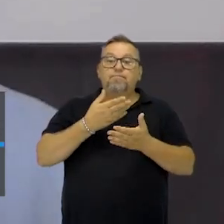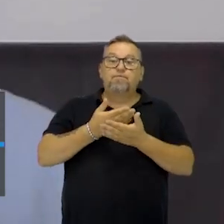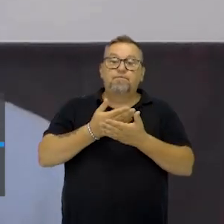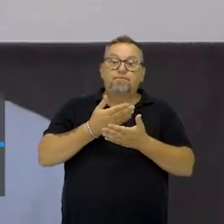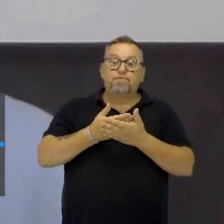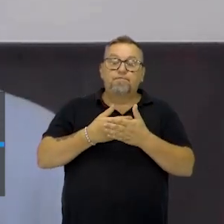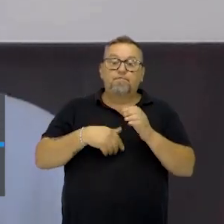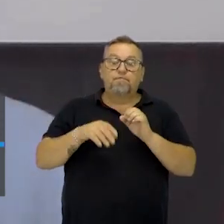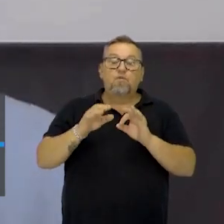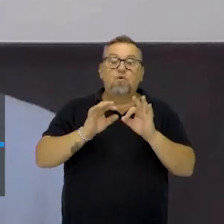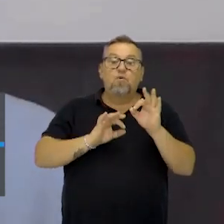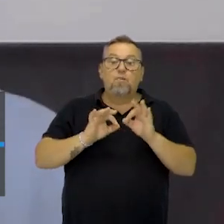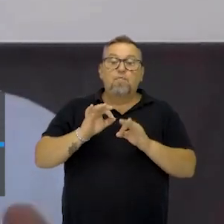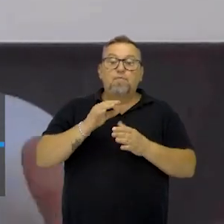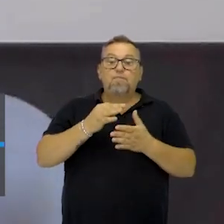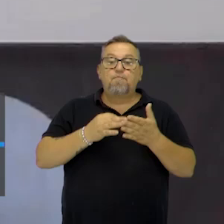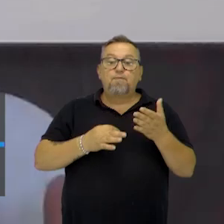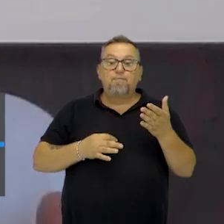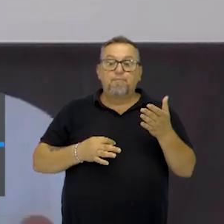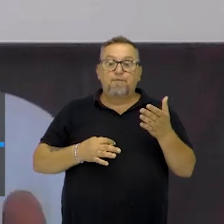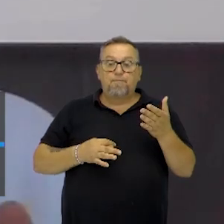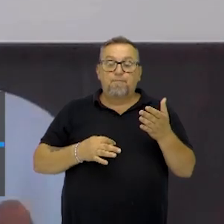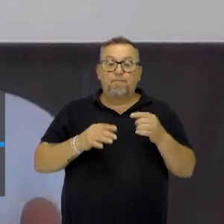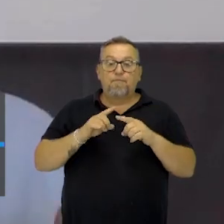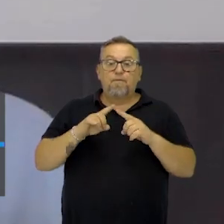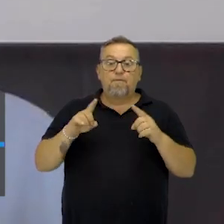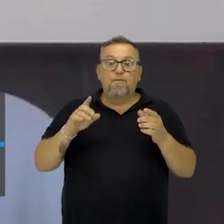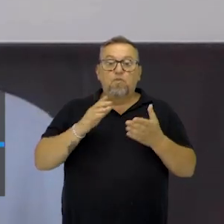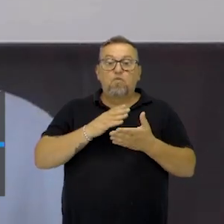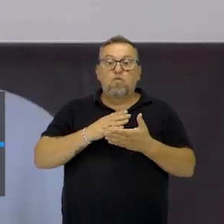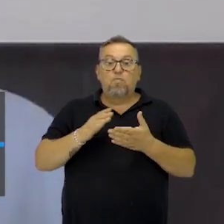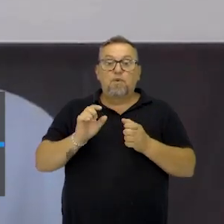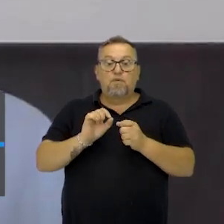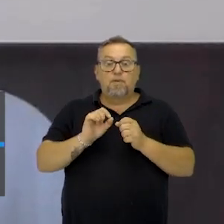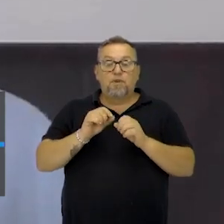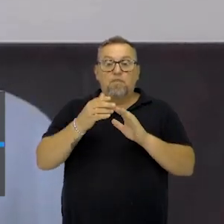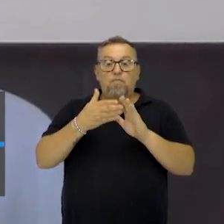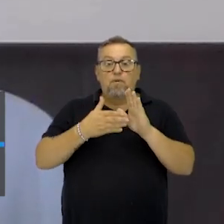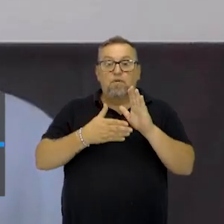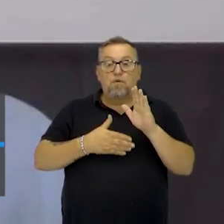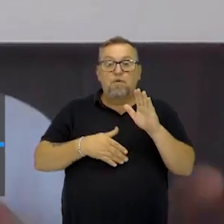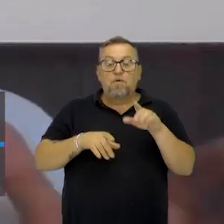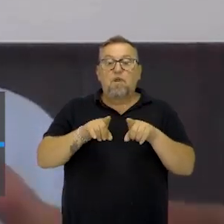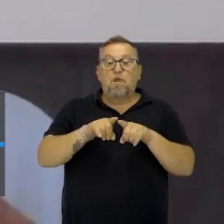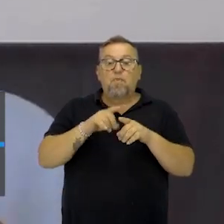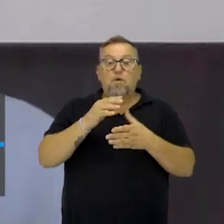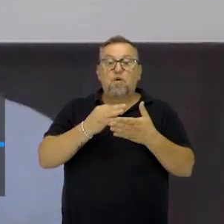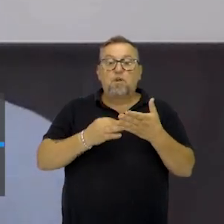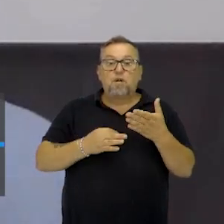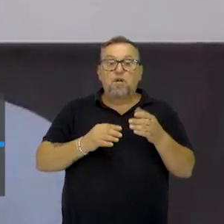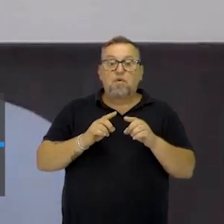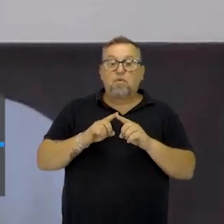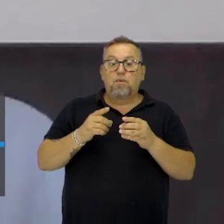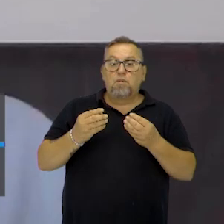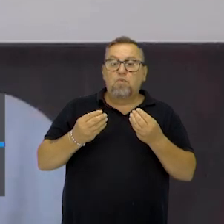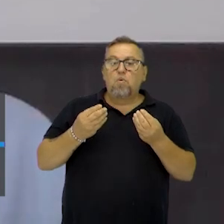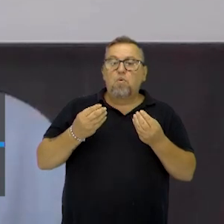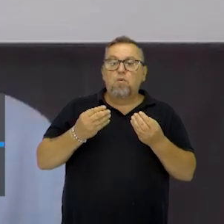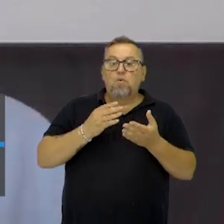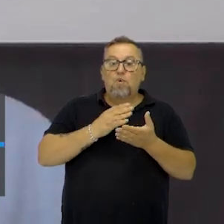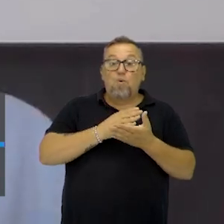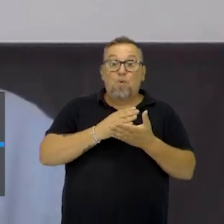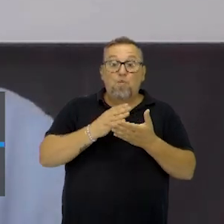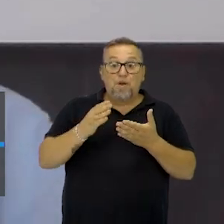vamos planejar o nosso texto. Tá? E aí a gente começa a fazer esse planejamento, né, pensando em um texto com um começo,